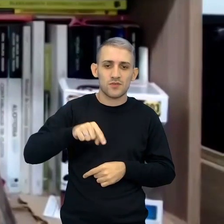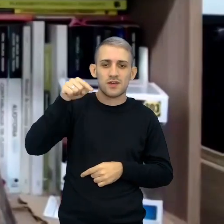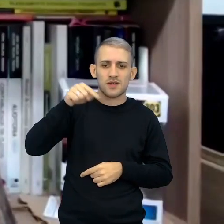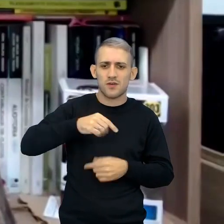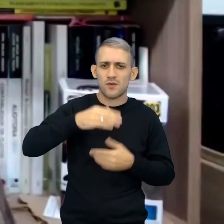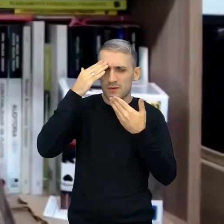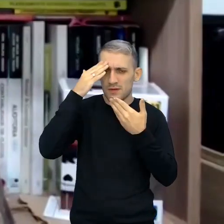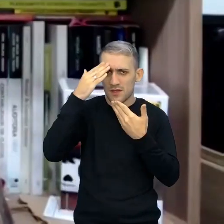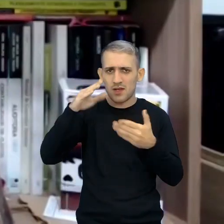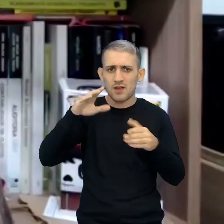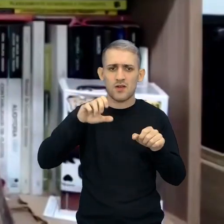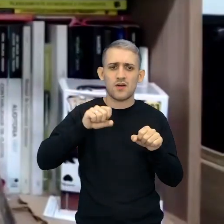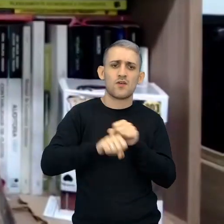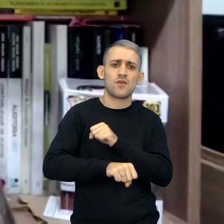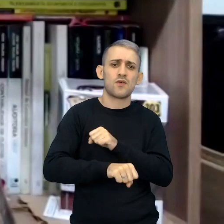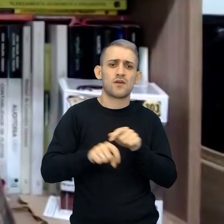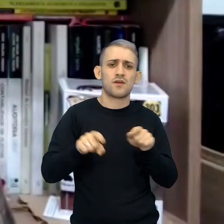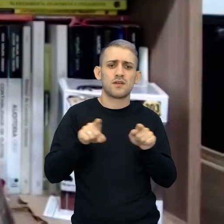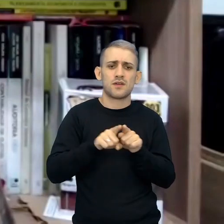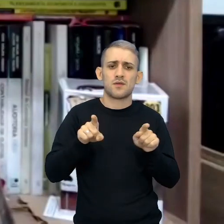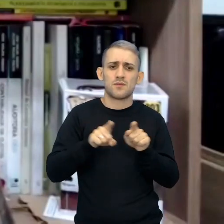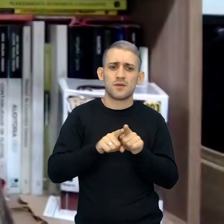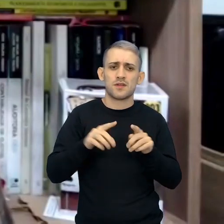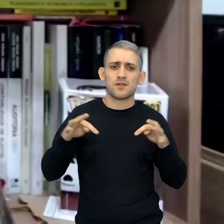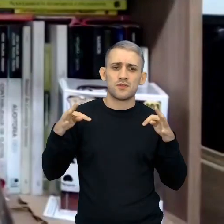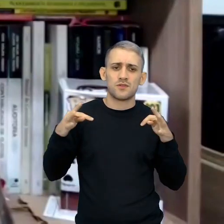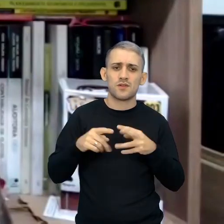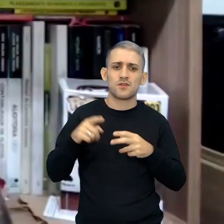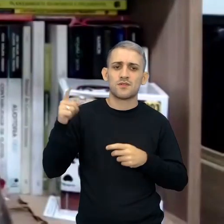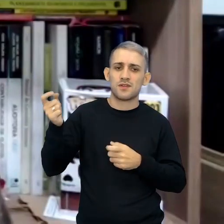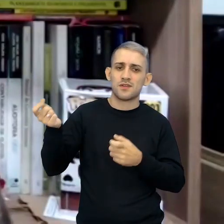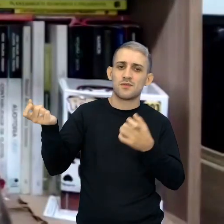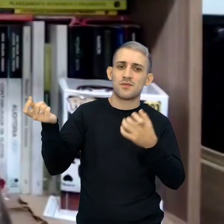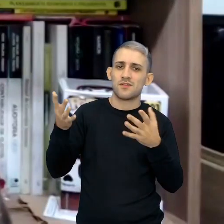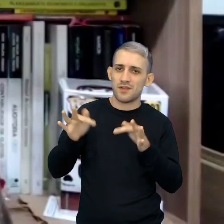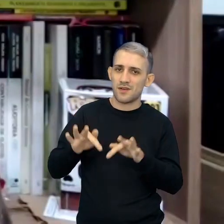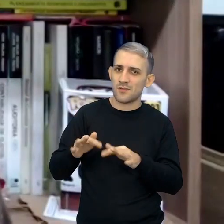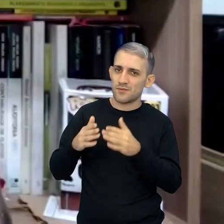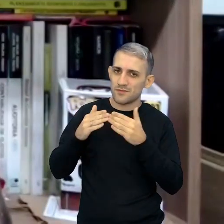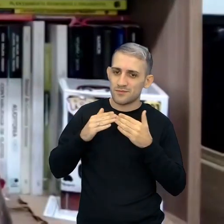pela formação. Everaldo e Fábio, suas considerações finais, por favor.